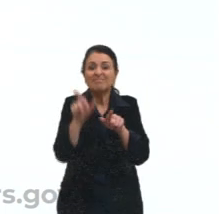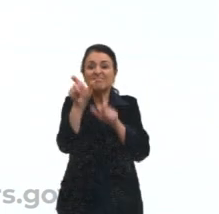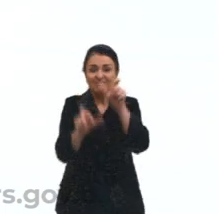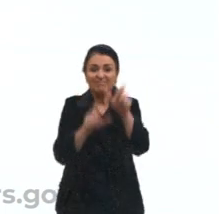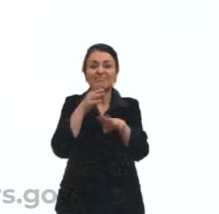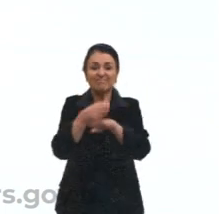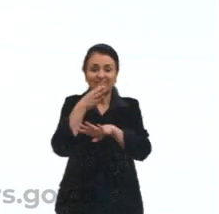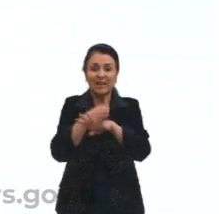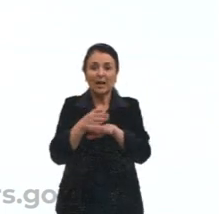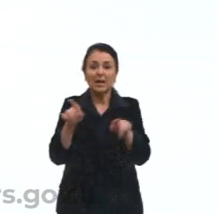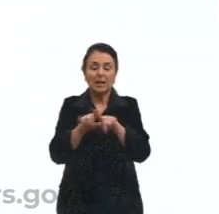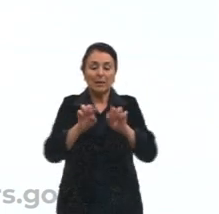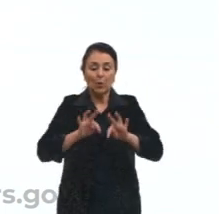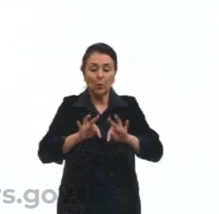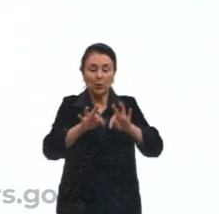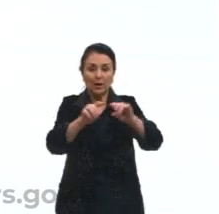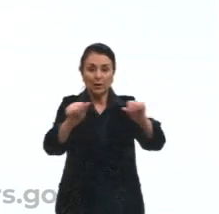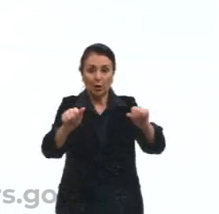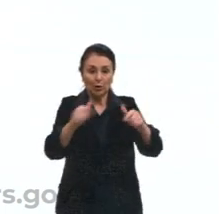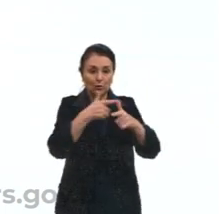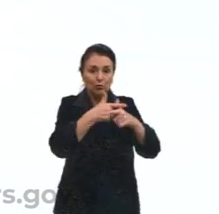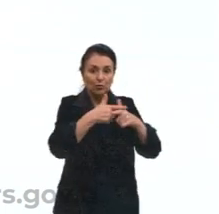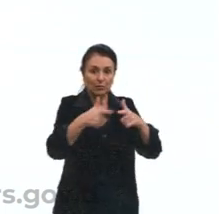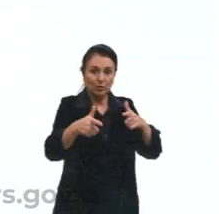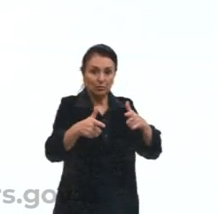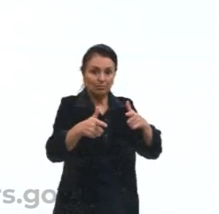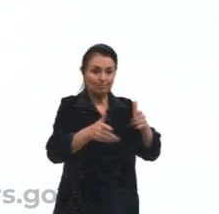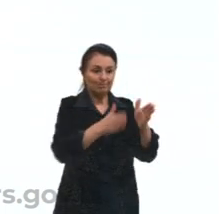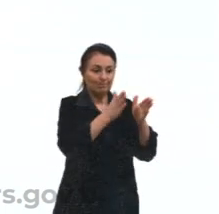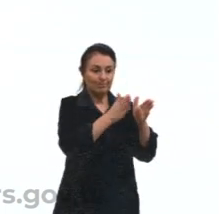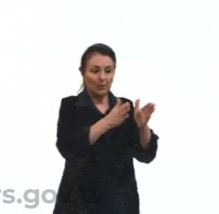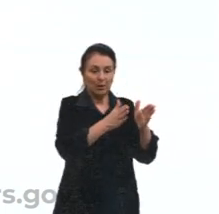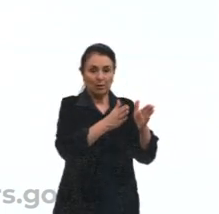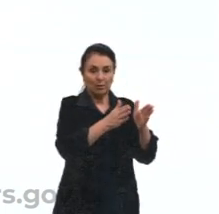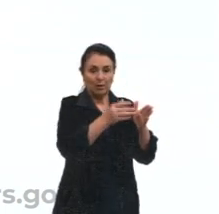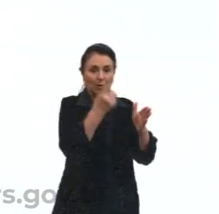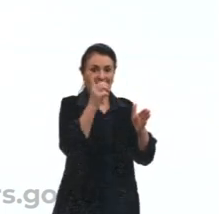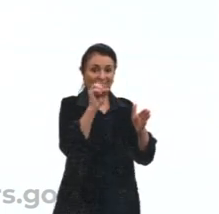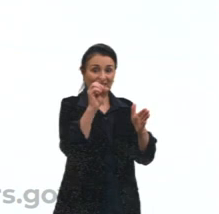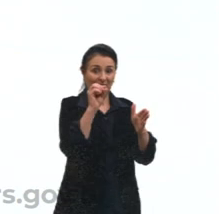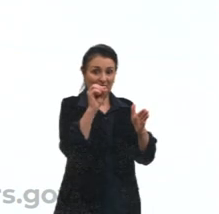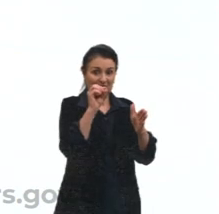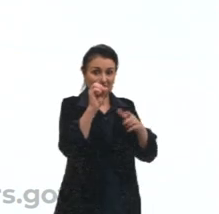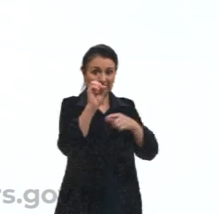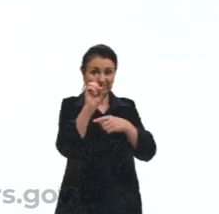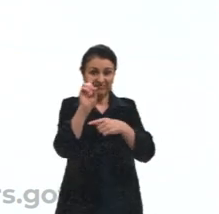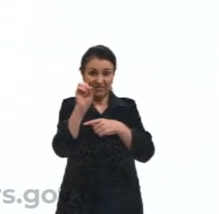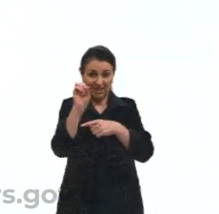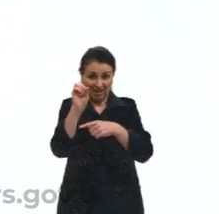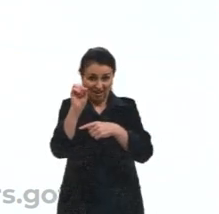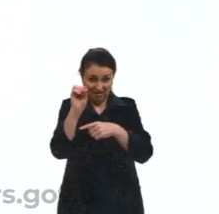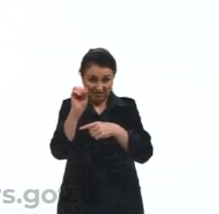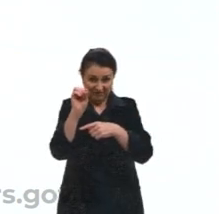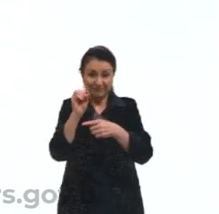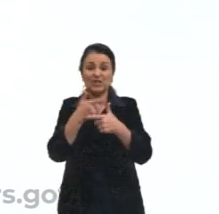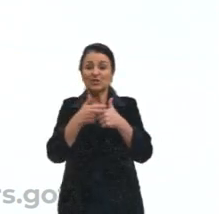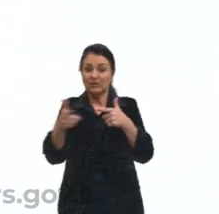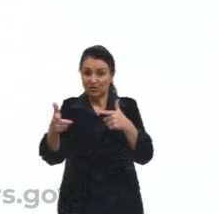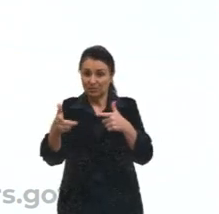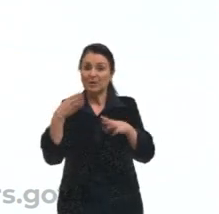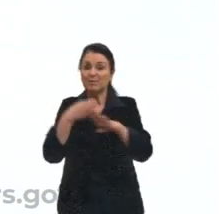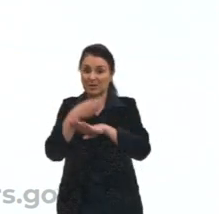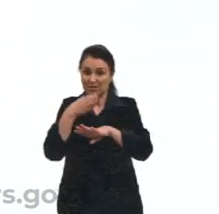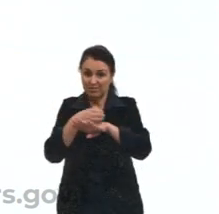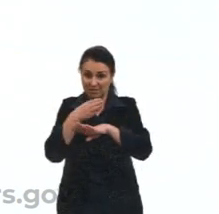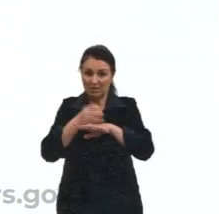né igualmente ele fat ou o território ateniense em 10 porções EA participação Então essa